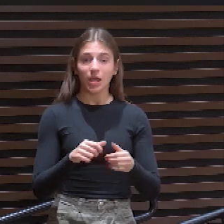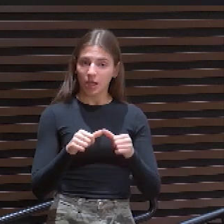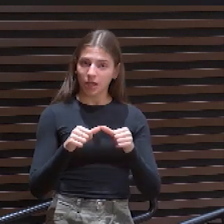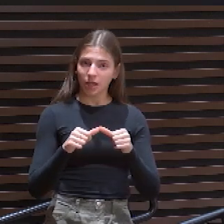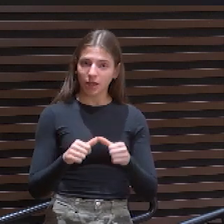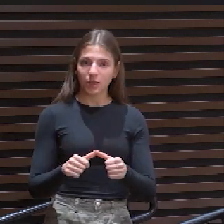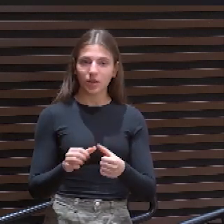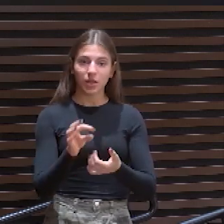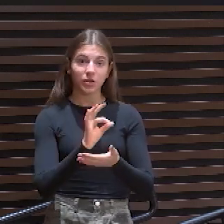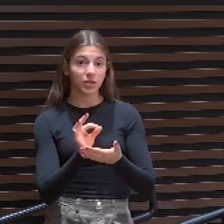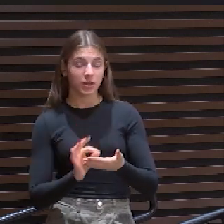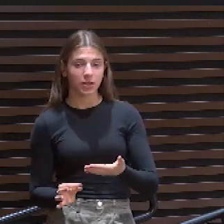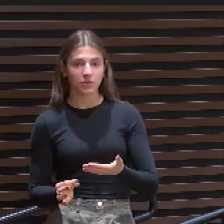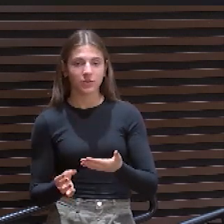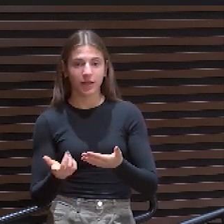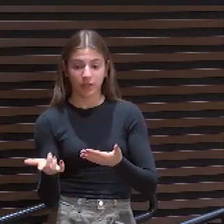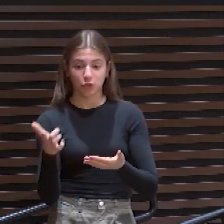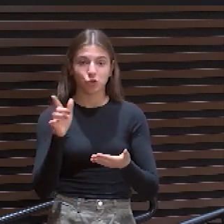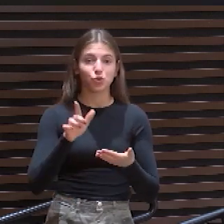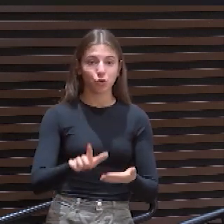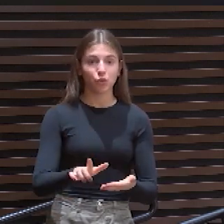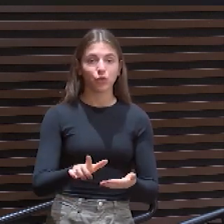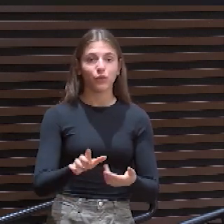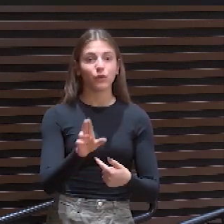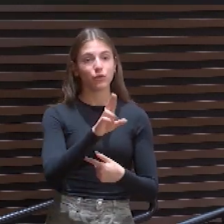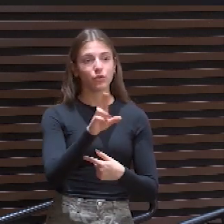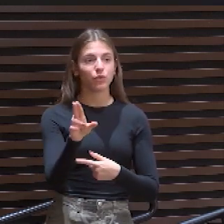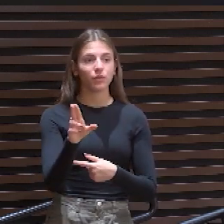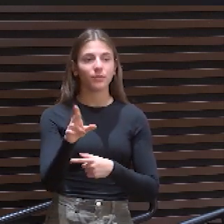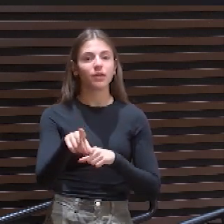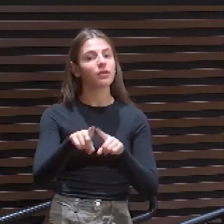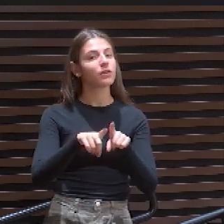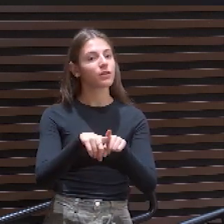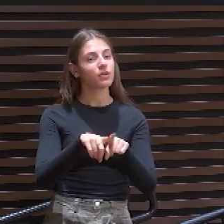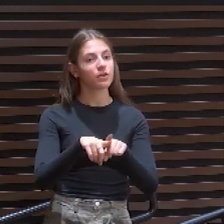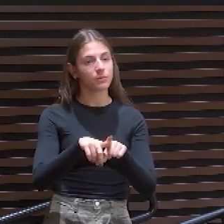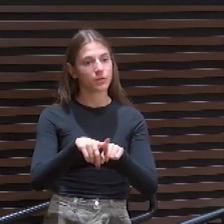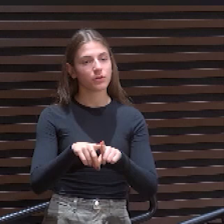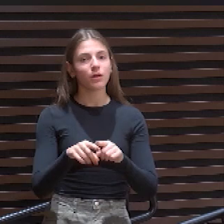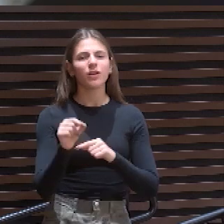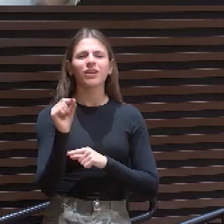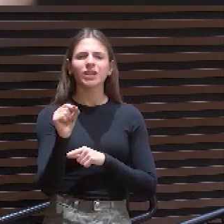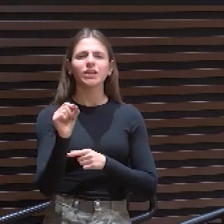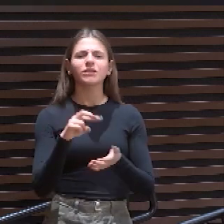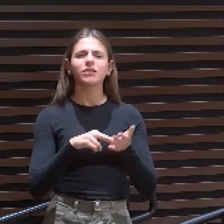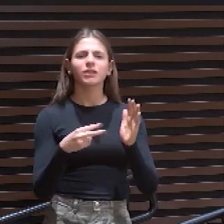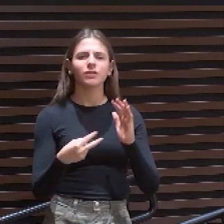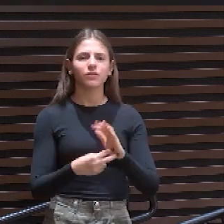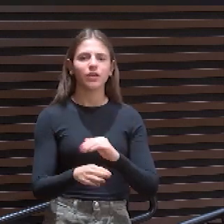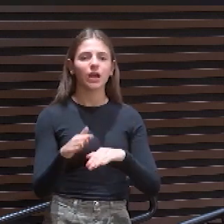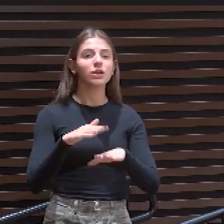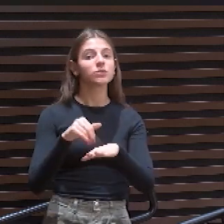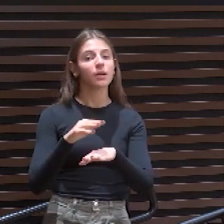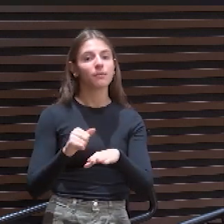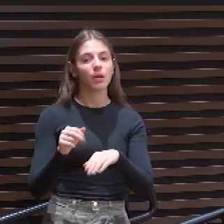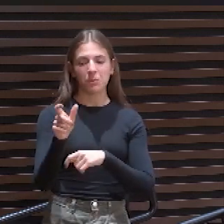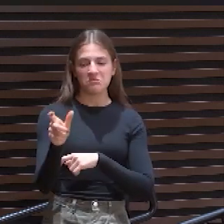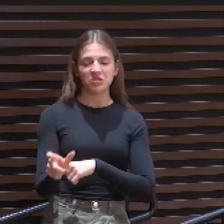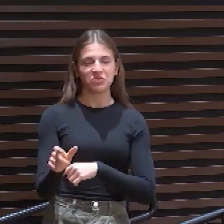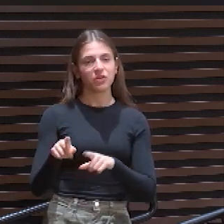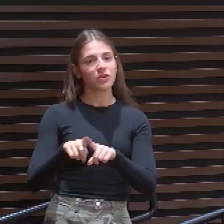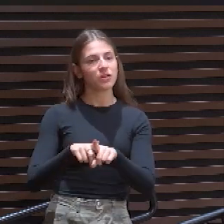esse momento da carta com irmãos. Mas o que significa chamar alguém de irmão?